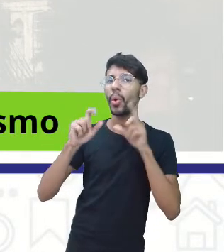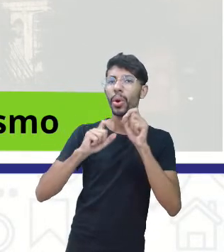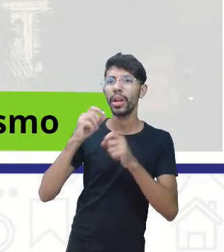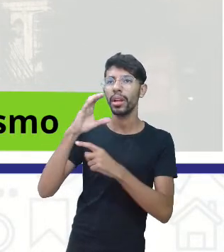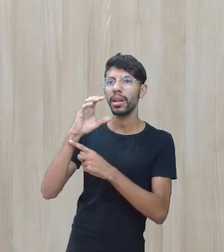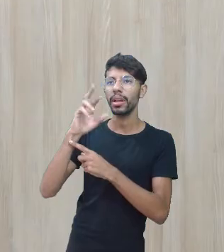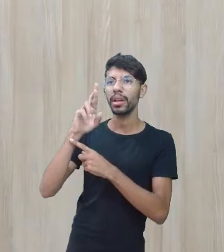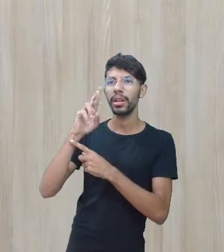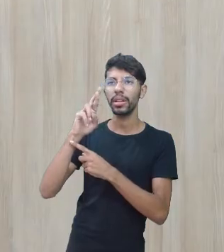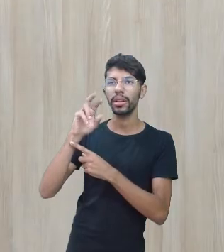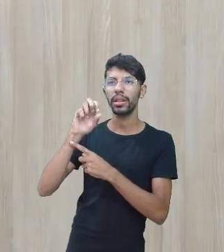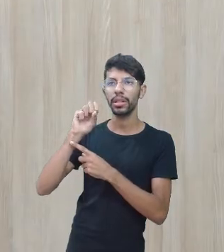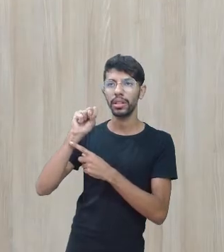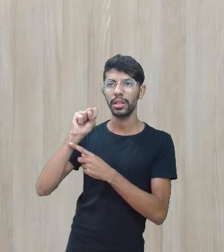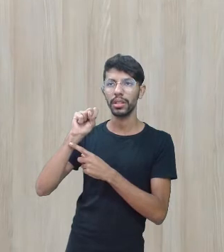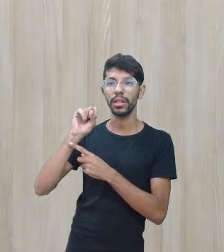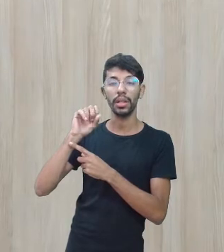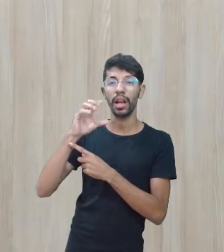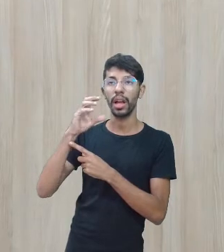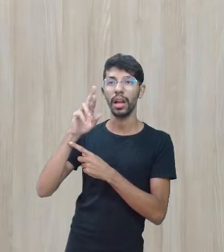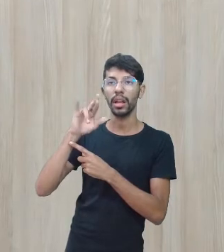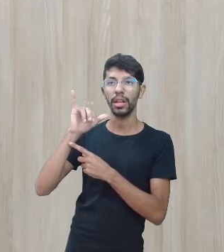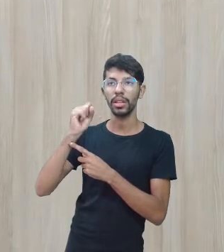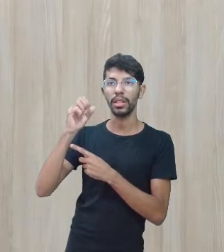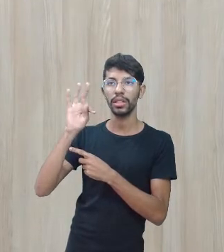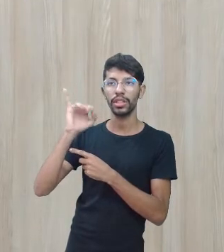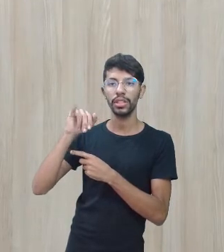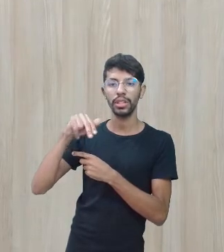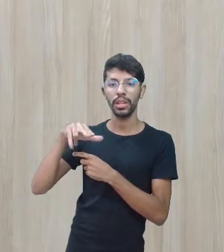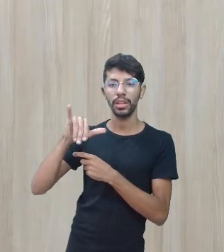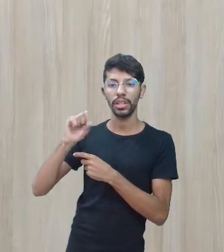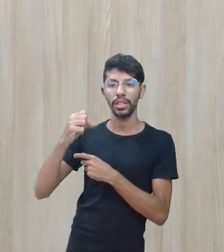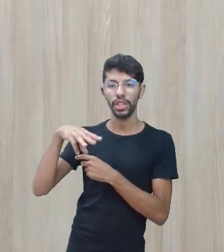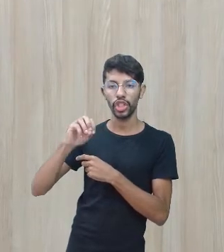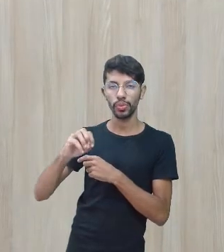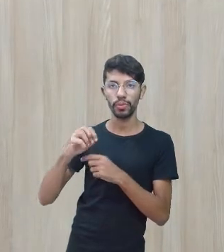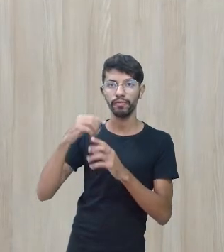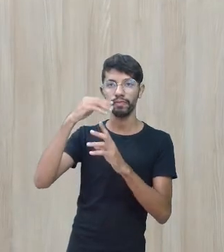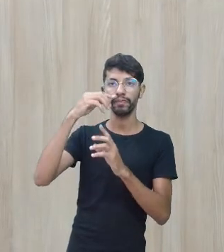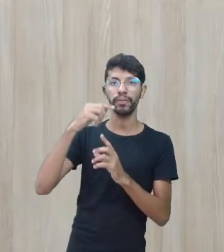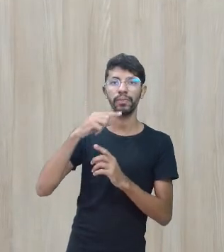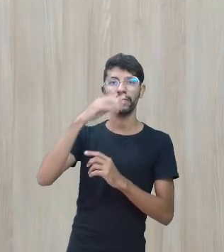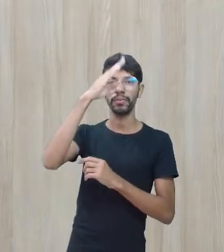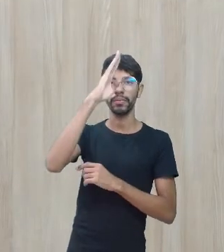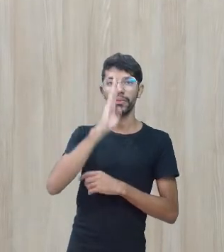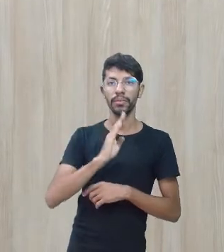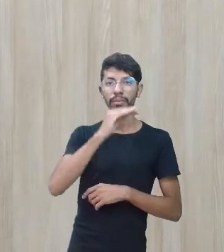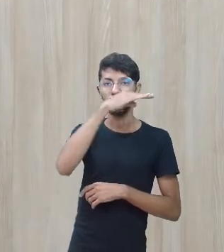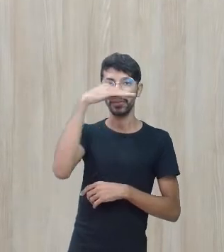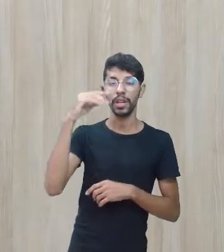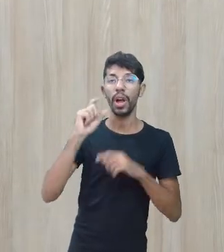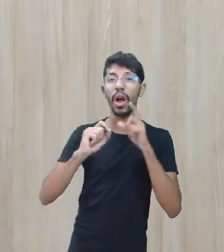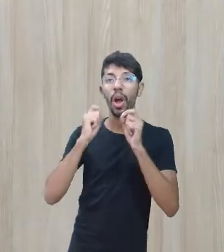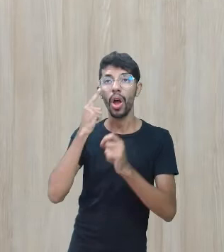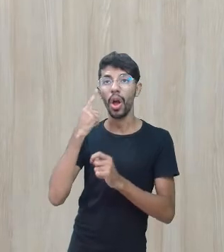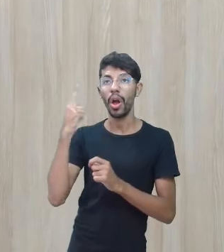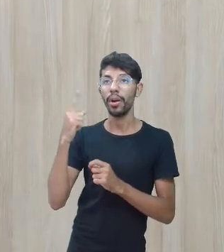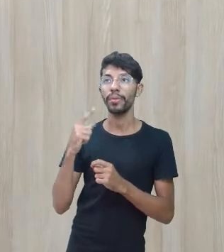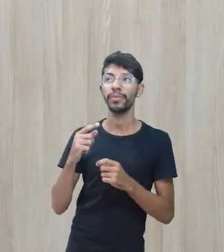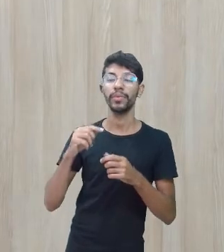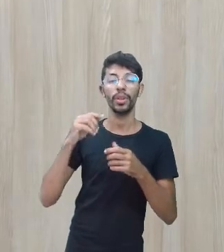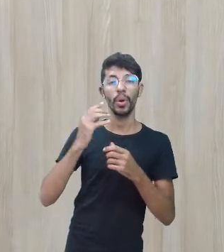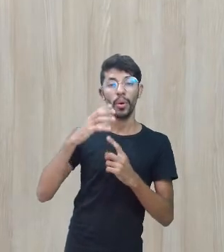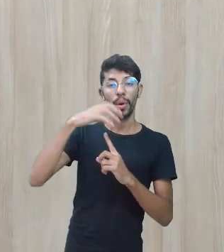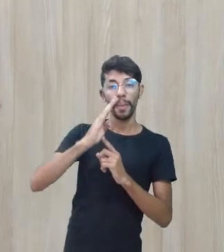zero, né, da nossa contagem temporal, a gente já está nos anos 300. A partir dos anos 300 e 334 em diante, e o Império